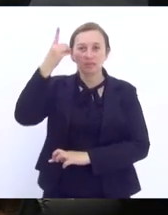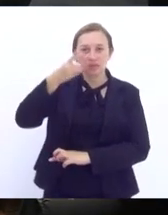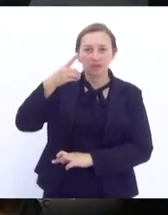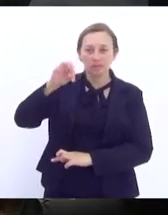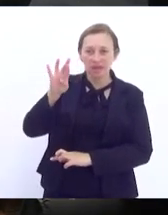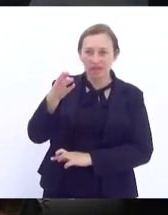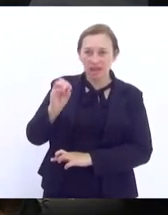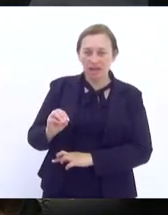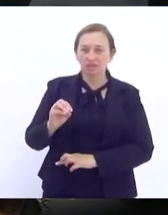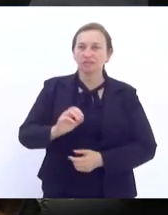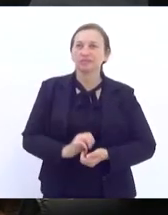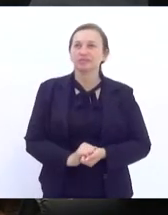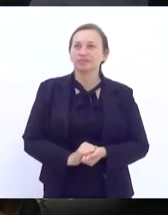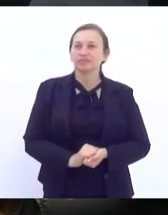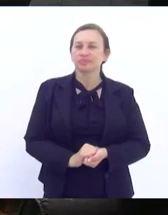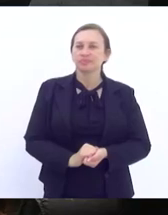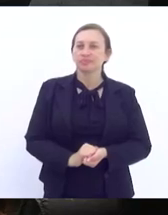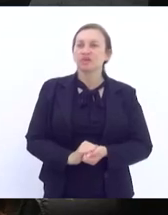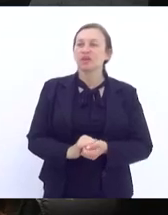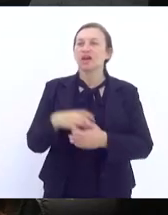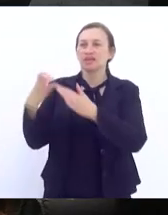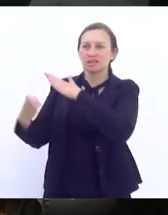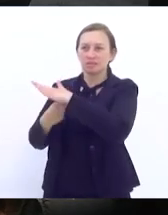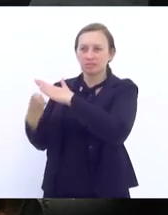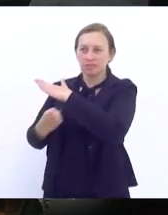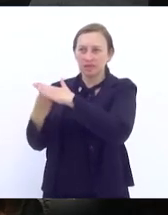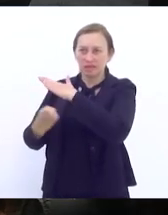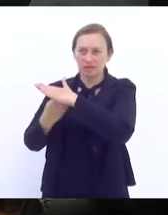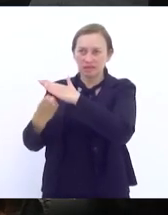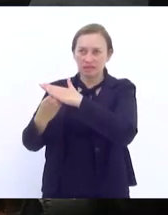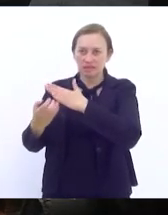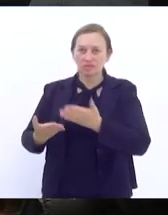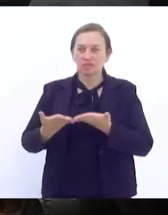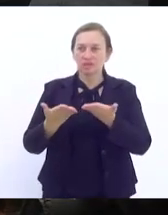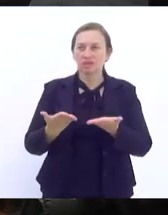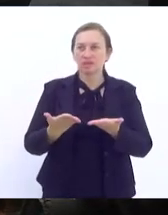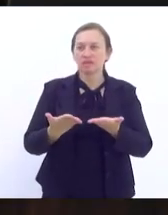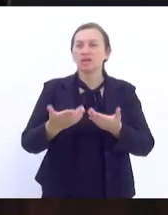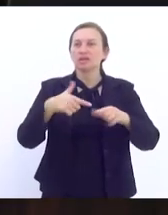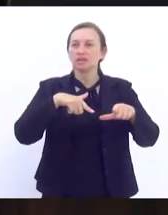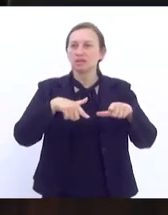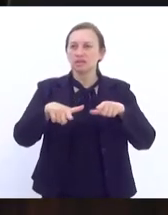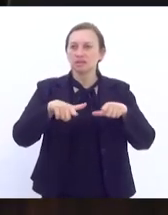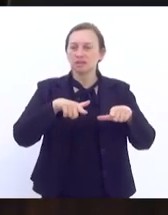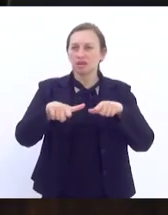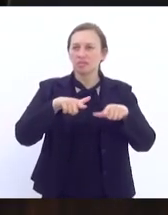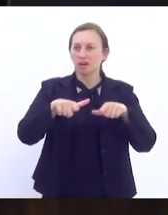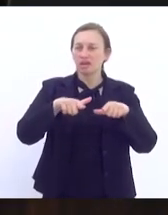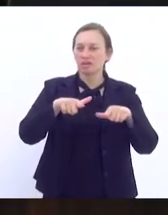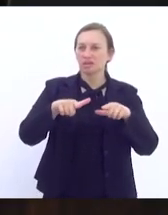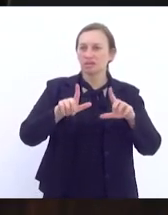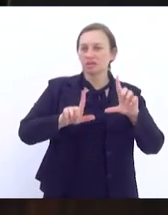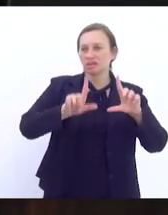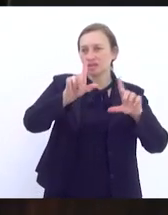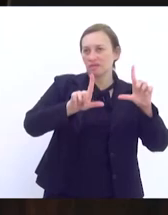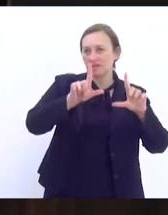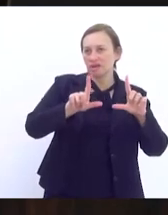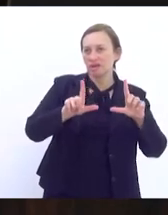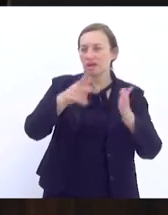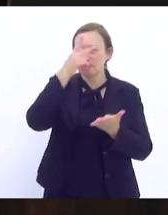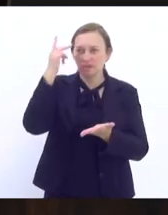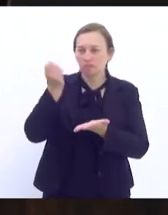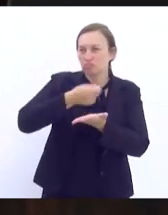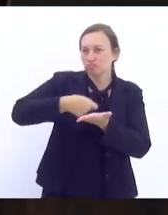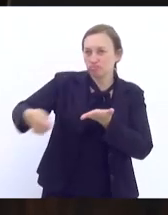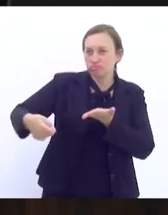que ficam as concessionárias fornecedores de serviço de TV obrigadas a compensar o assinante que